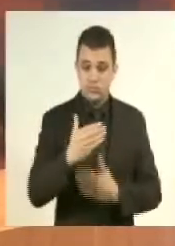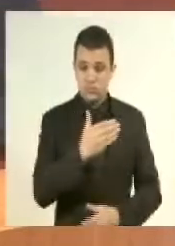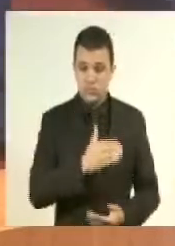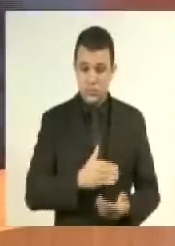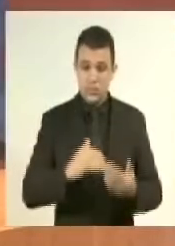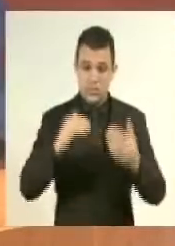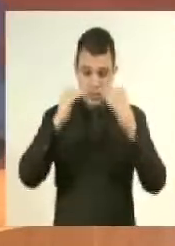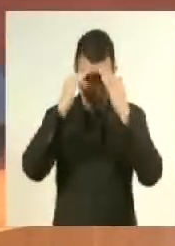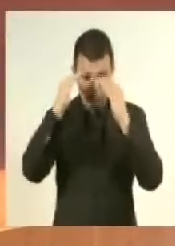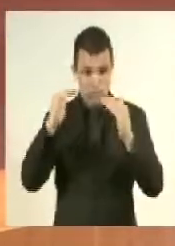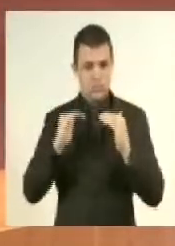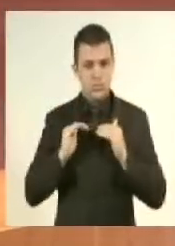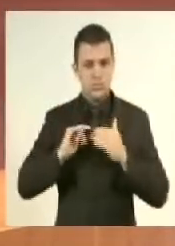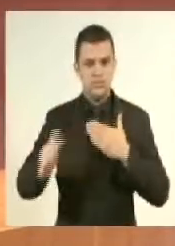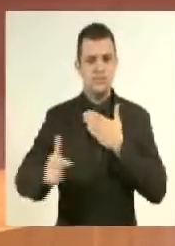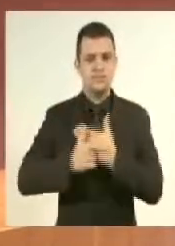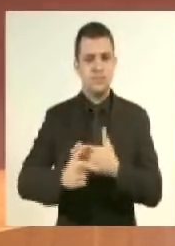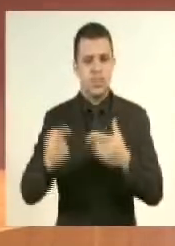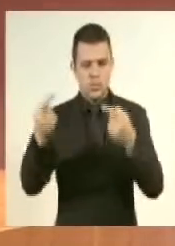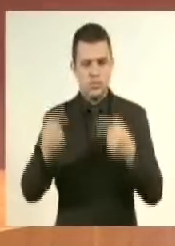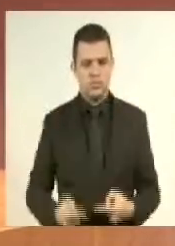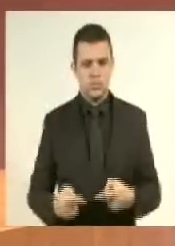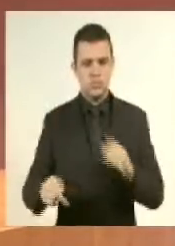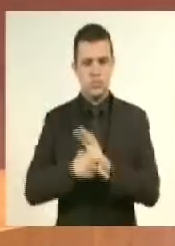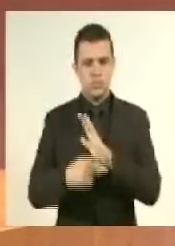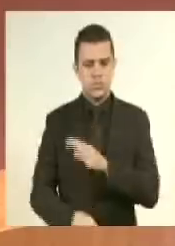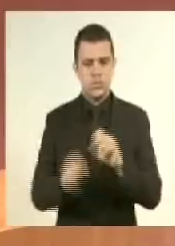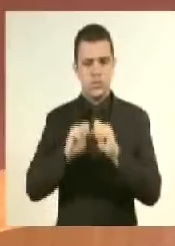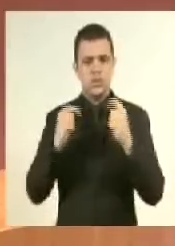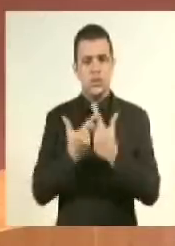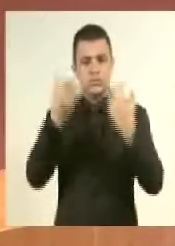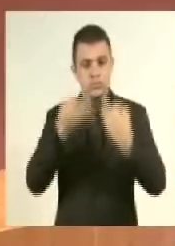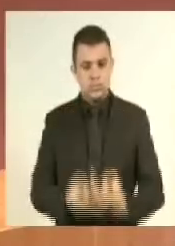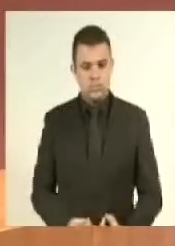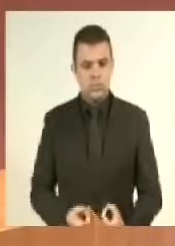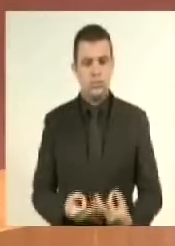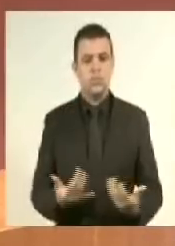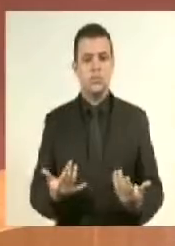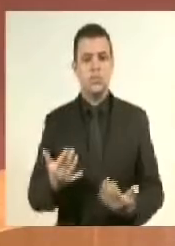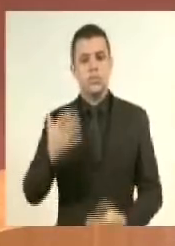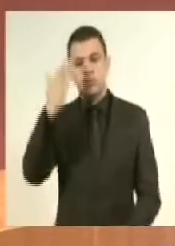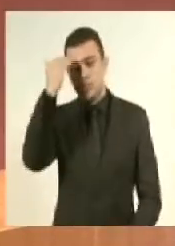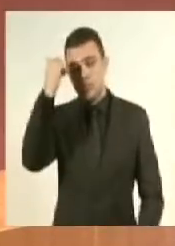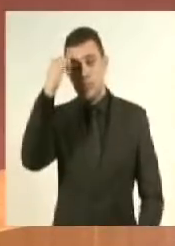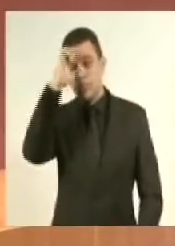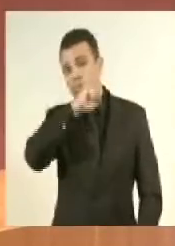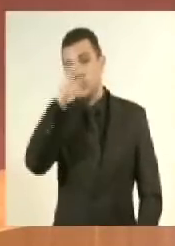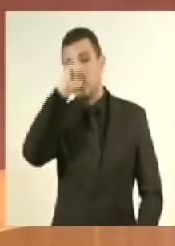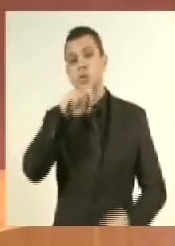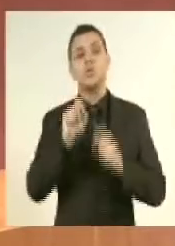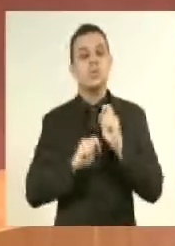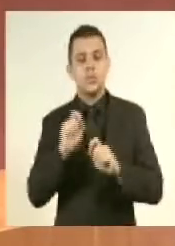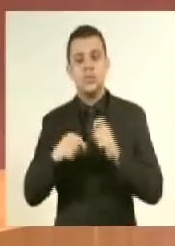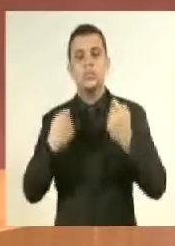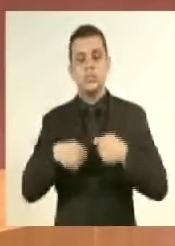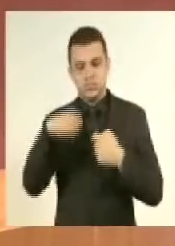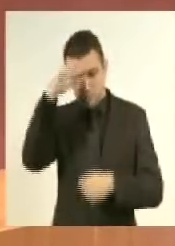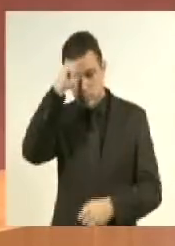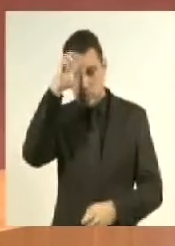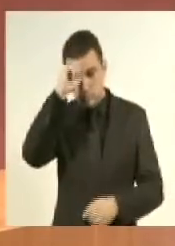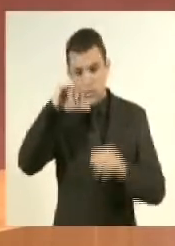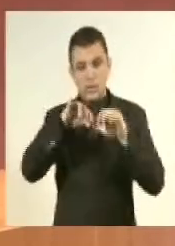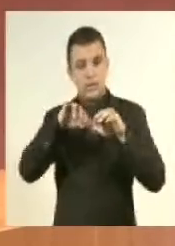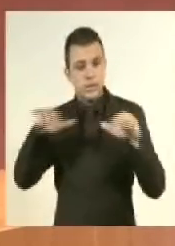de oposição legítimo nesta casa, aprender a separar a Assembleia Legislativa do governo